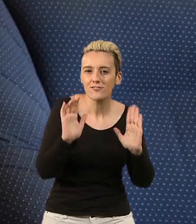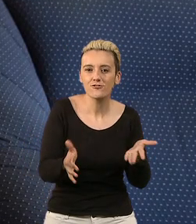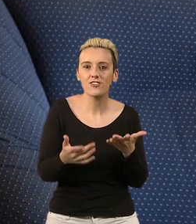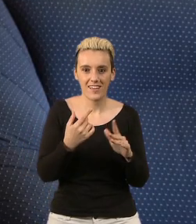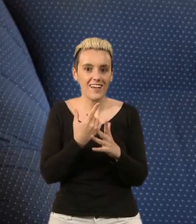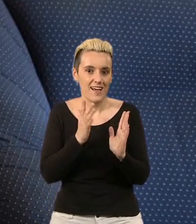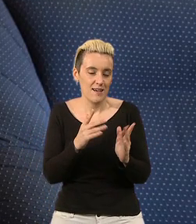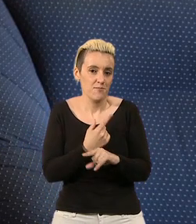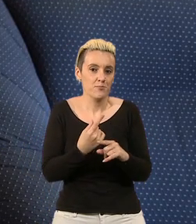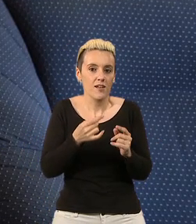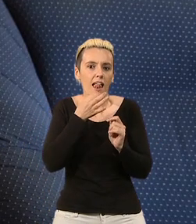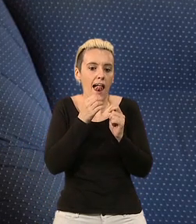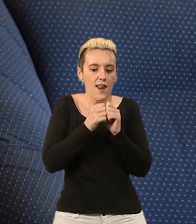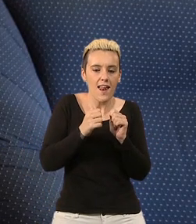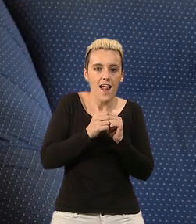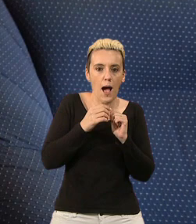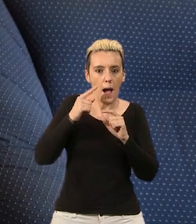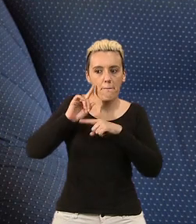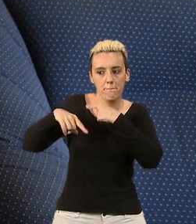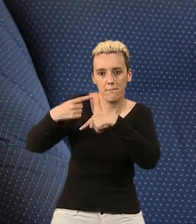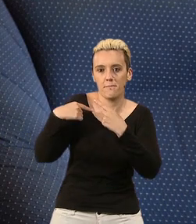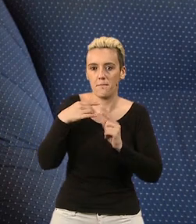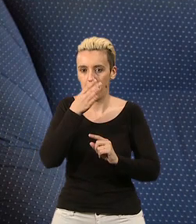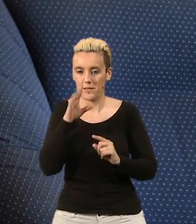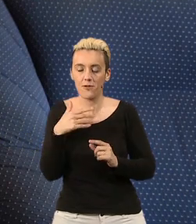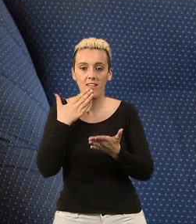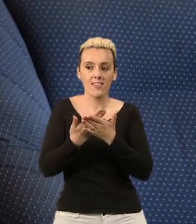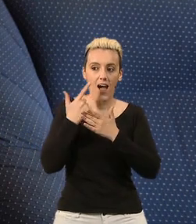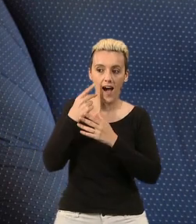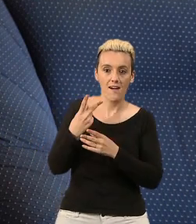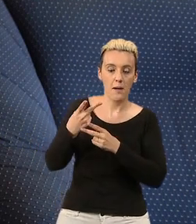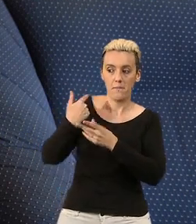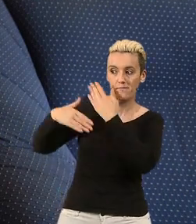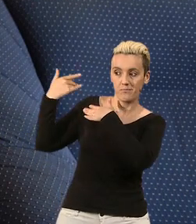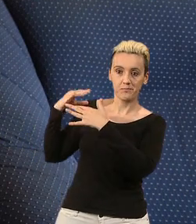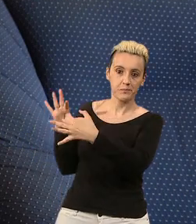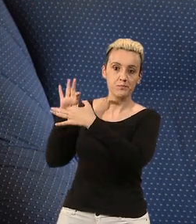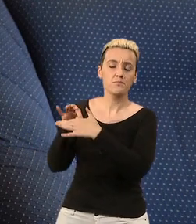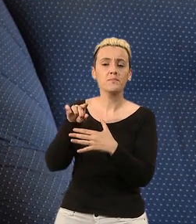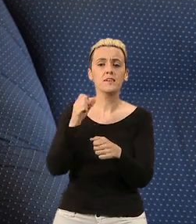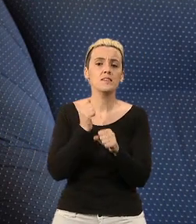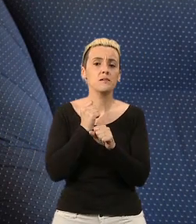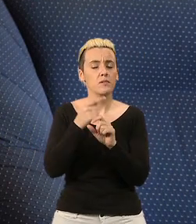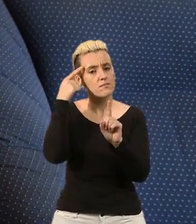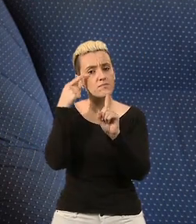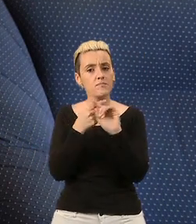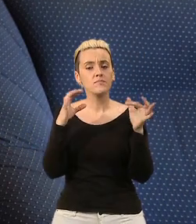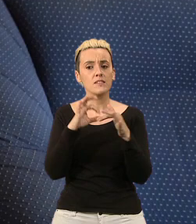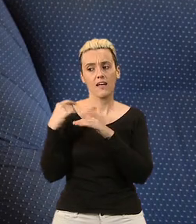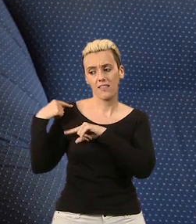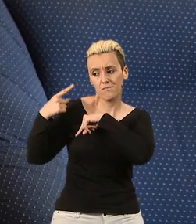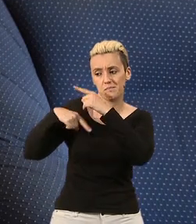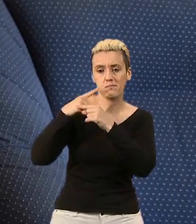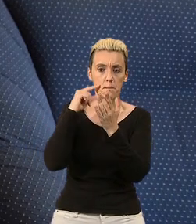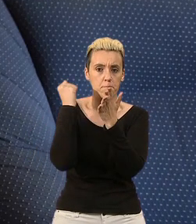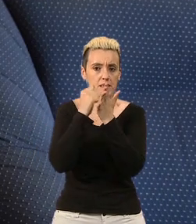um retorno às nossas raízes, e este trabalho é acima de tudo um trabalho de património, em que pretendemos trazer